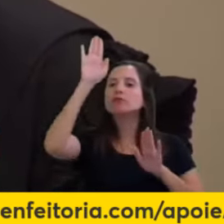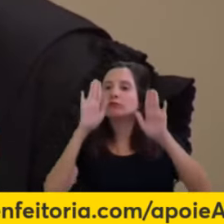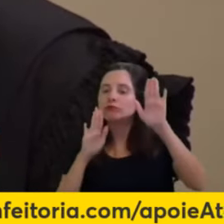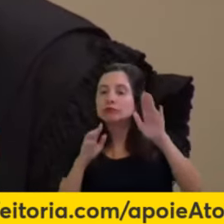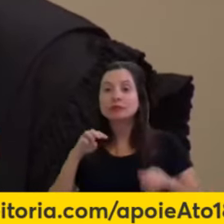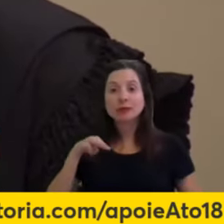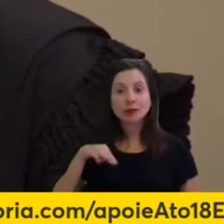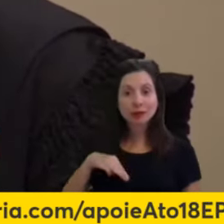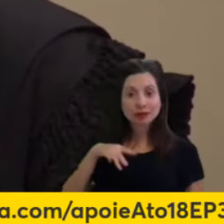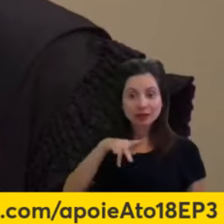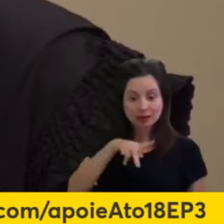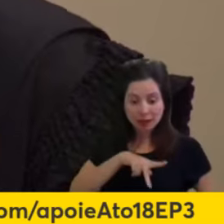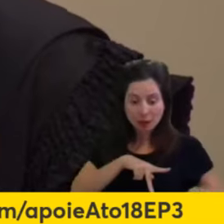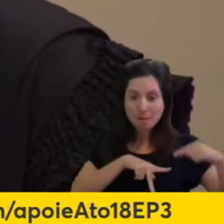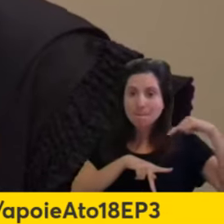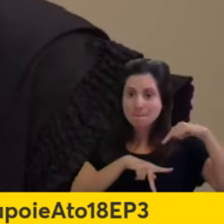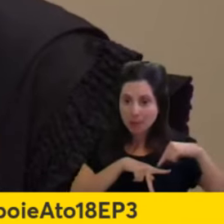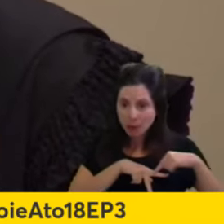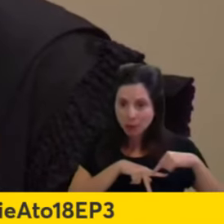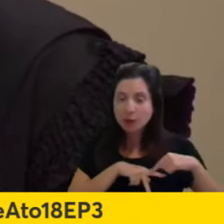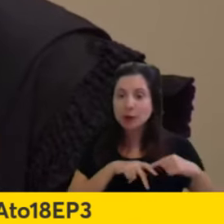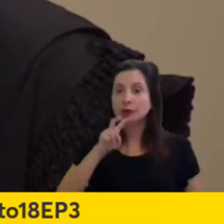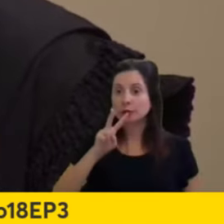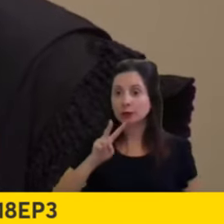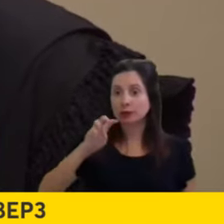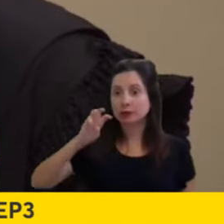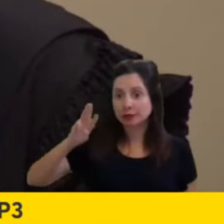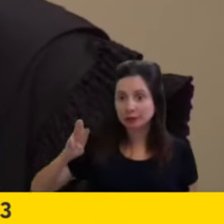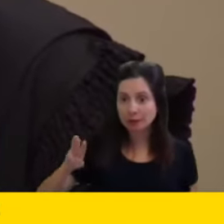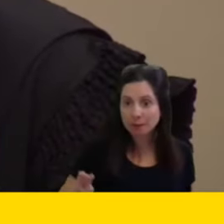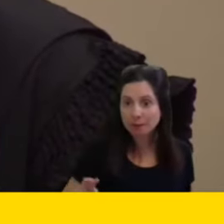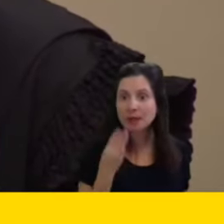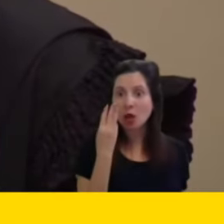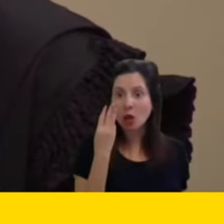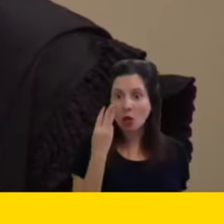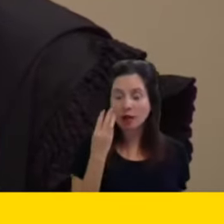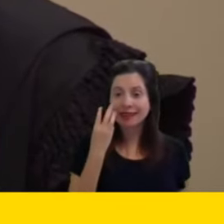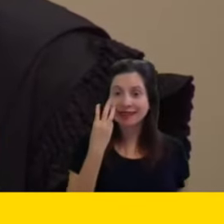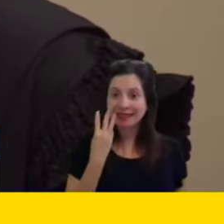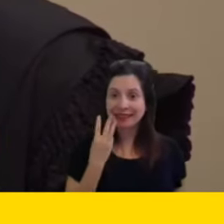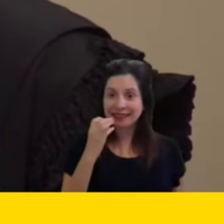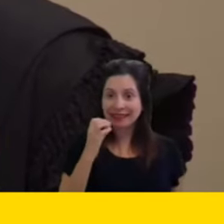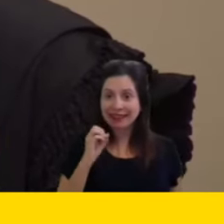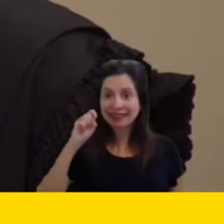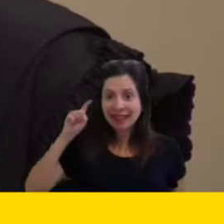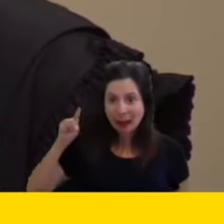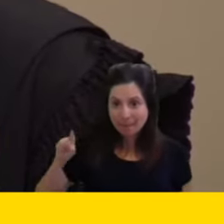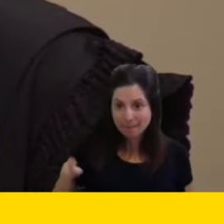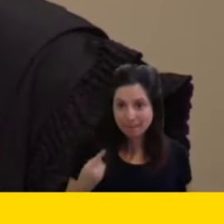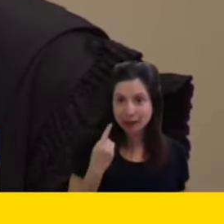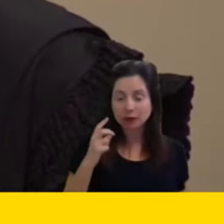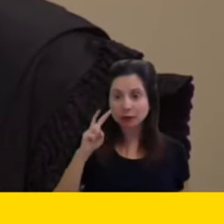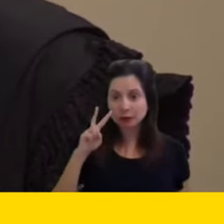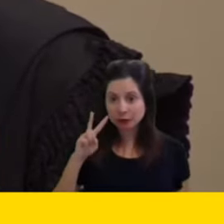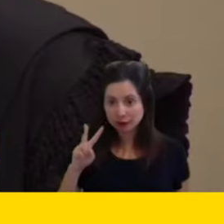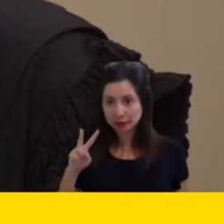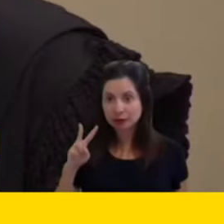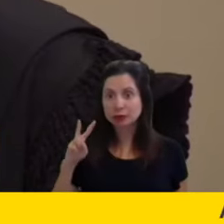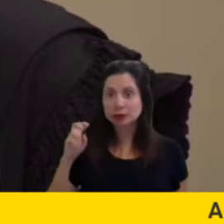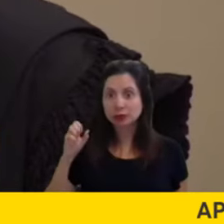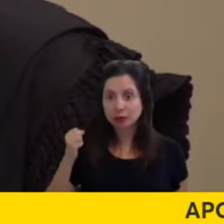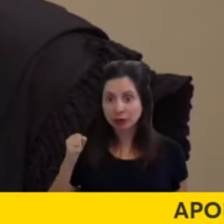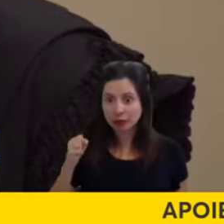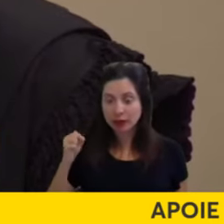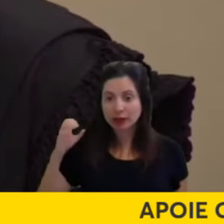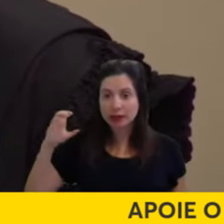Público eleitoral considera que r 230.000 r 2.30.2 28,9 ter sido aplicados